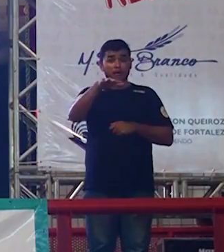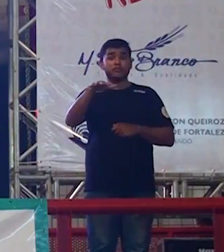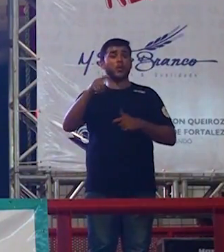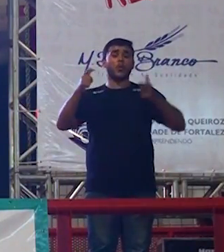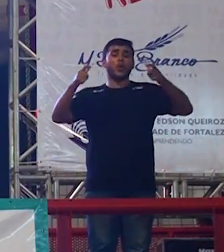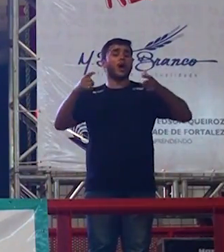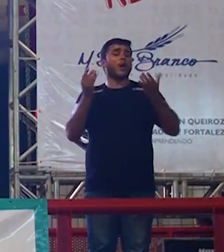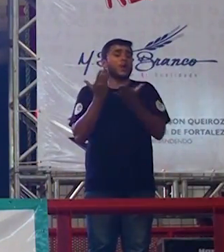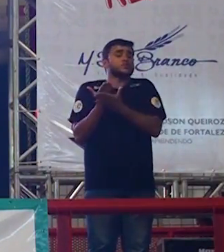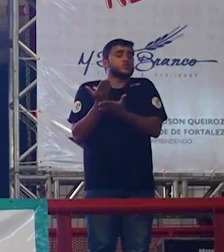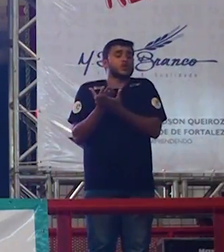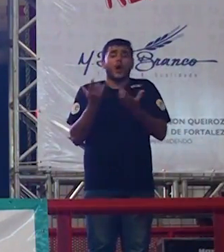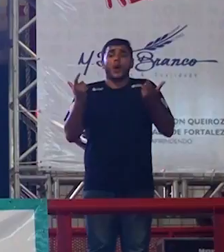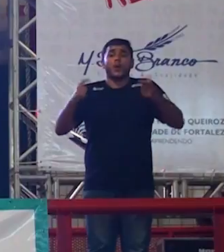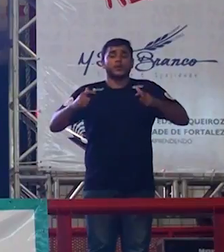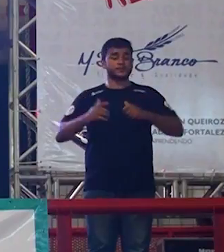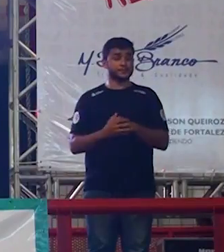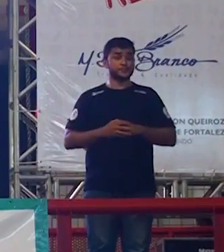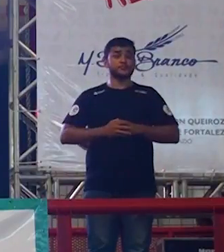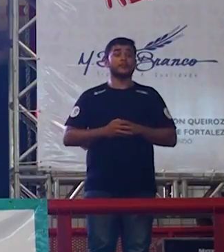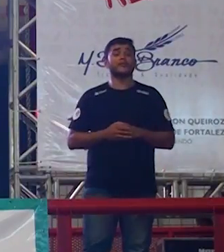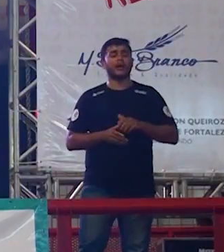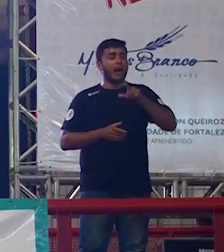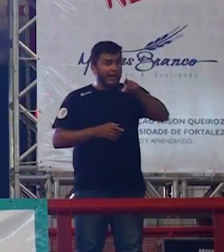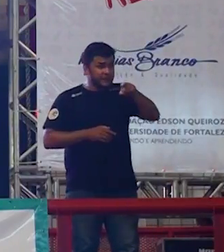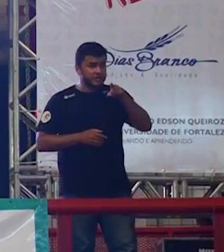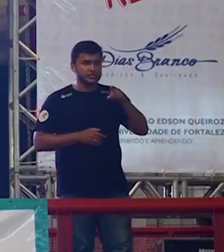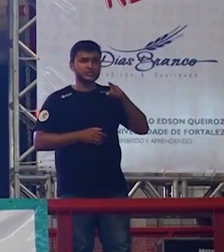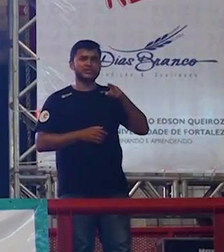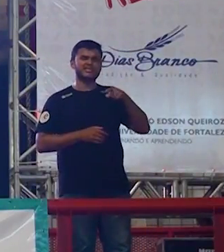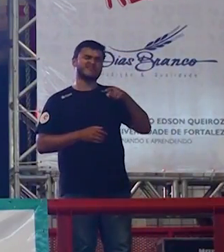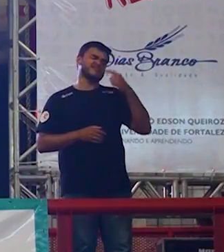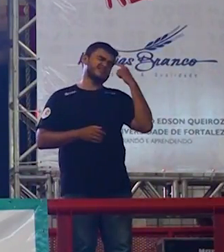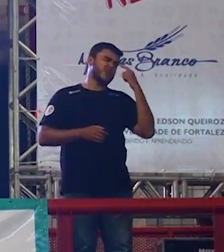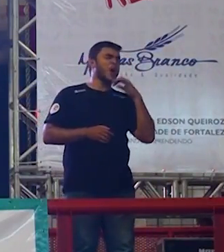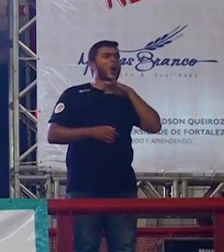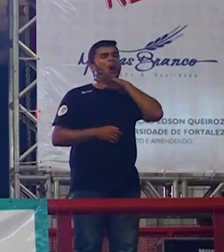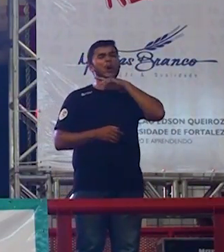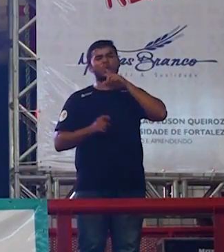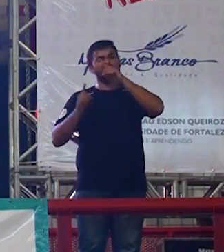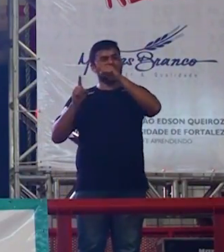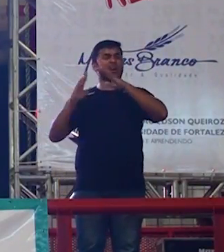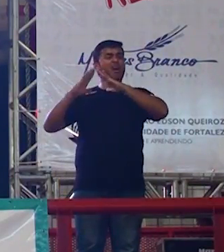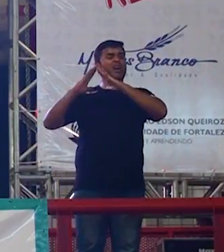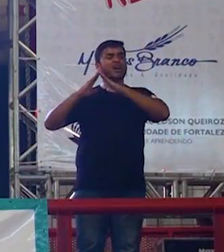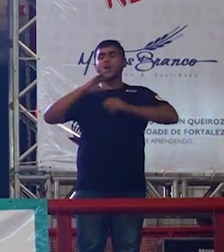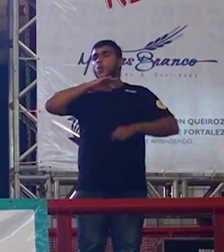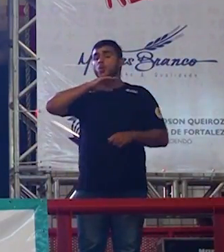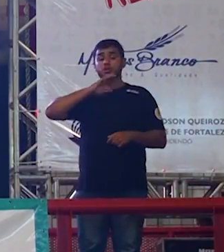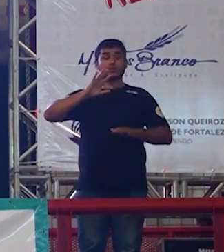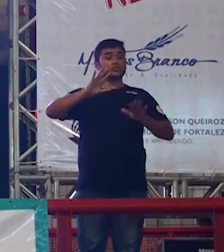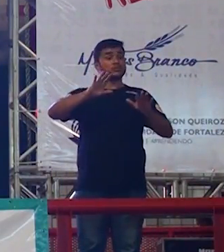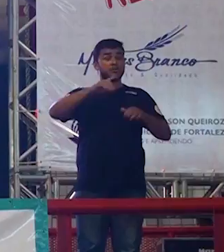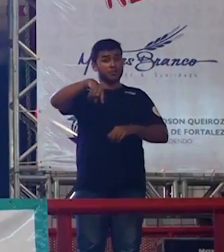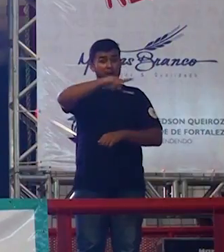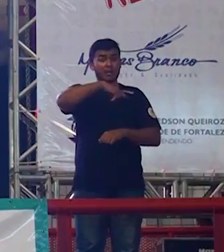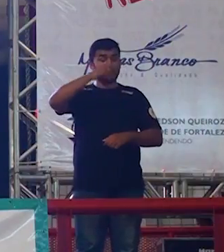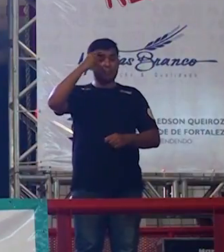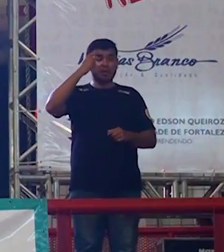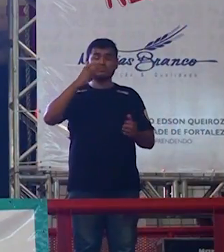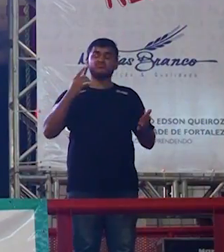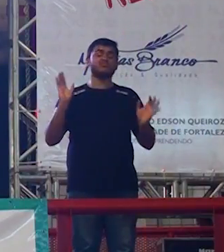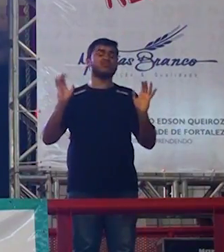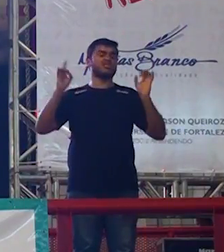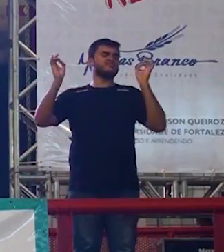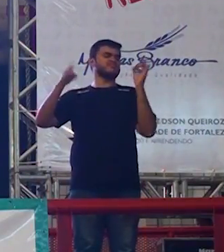Agora, não é desculpa. Mesmo você que levantou a mão, eu agora digo para você, não tem desculpa